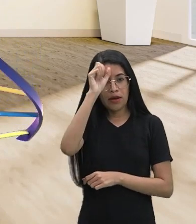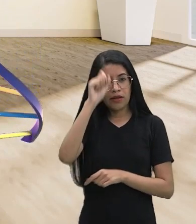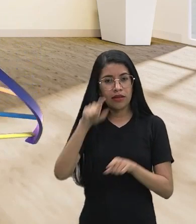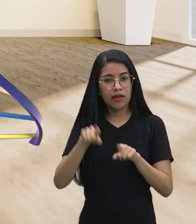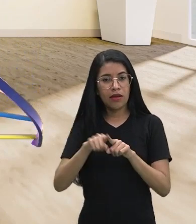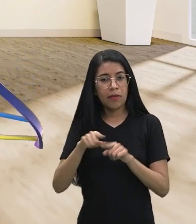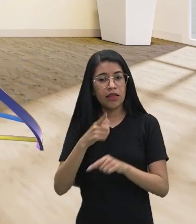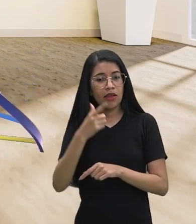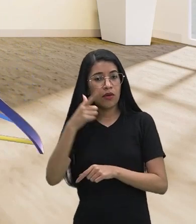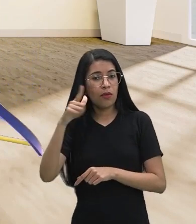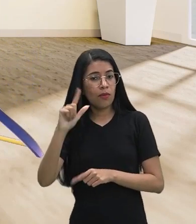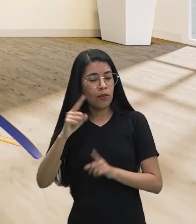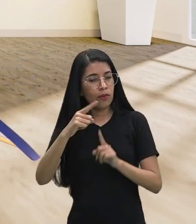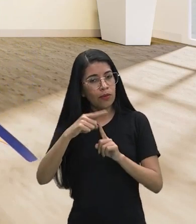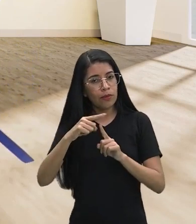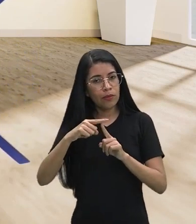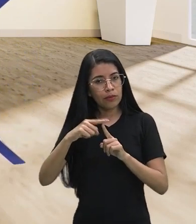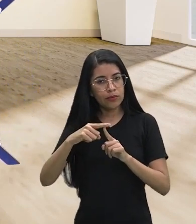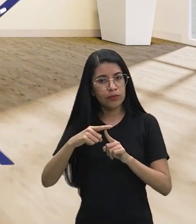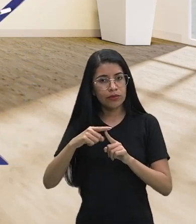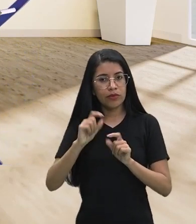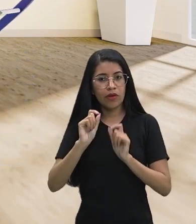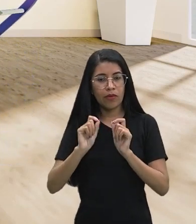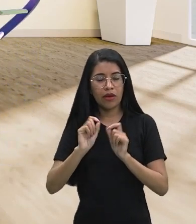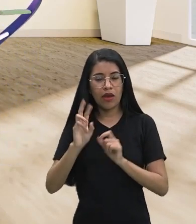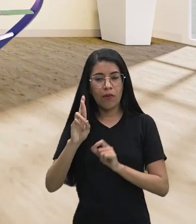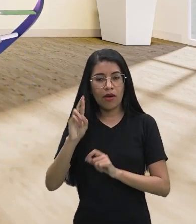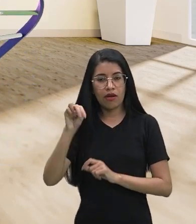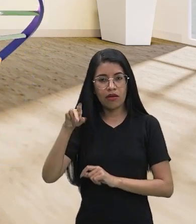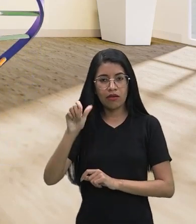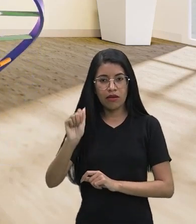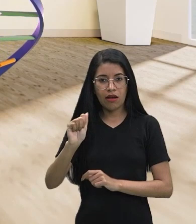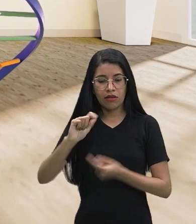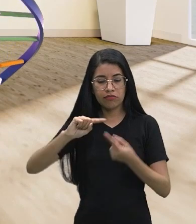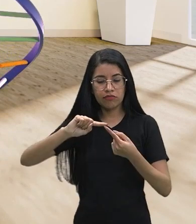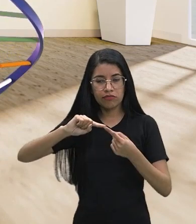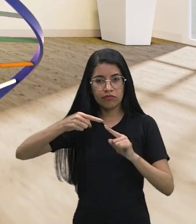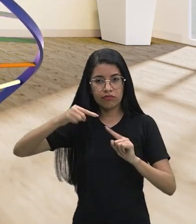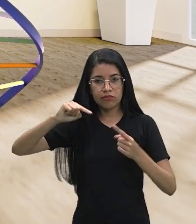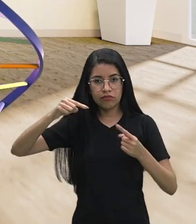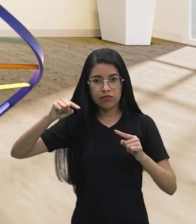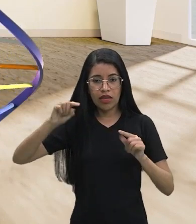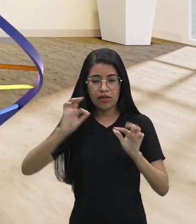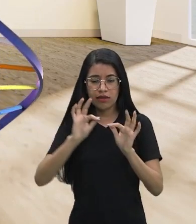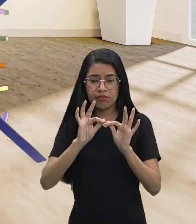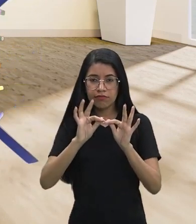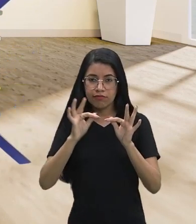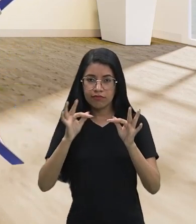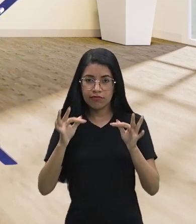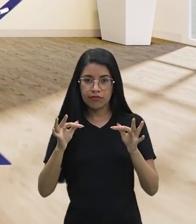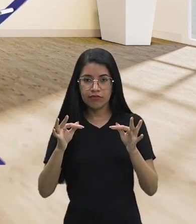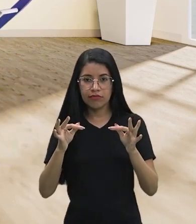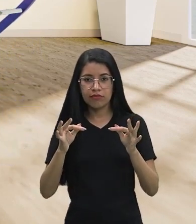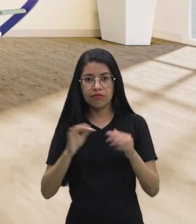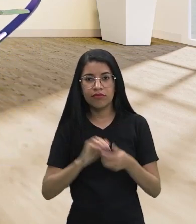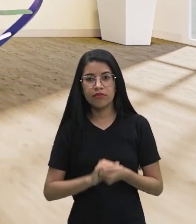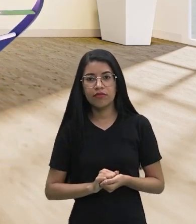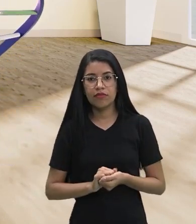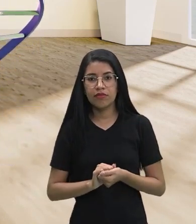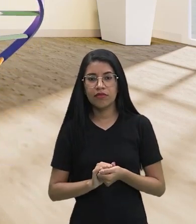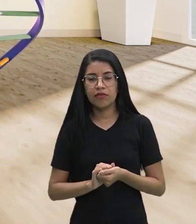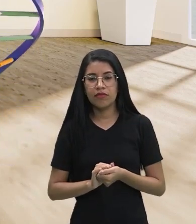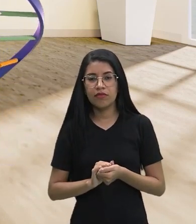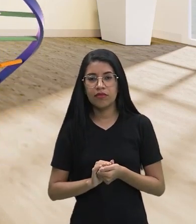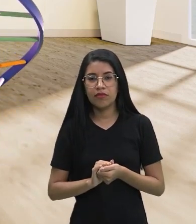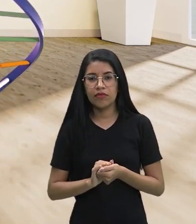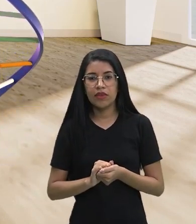também tenho outro tipo de material genético, RNA. Fita simples, era como se fosse só um lado da escada, né? E